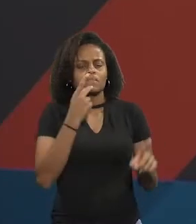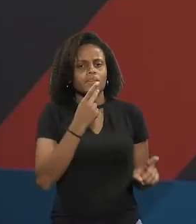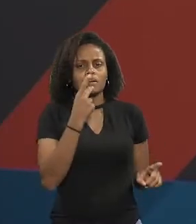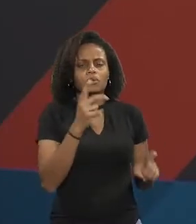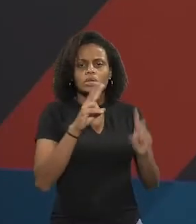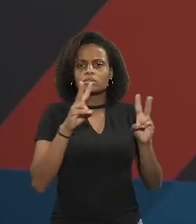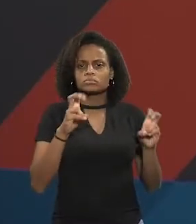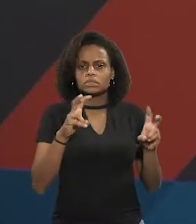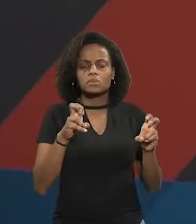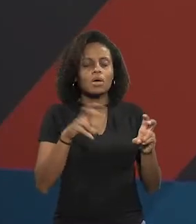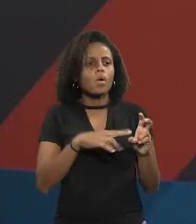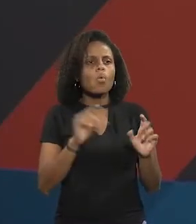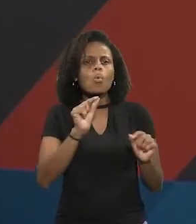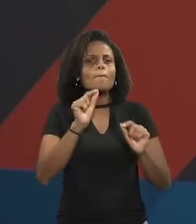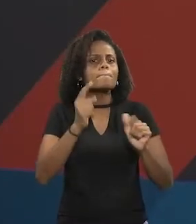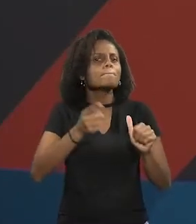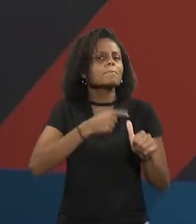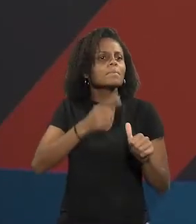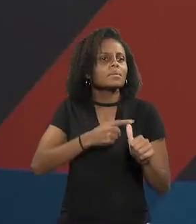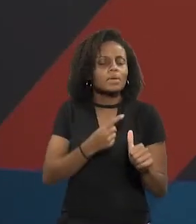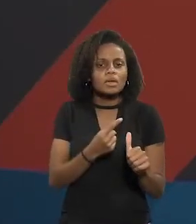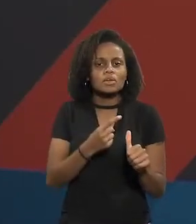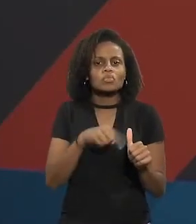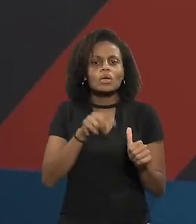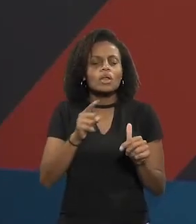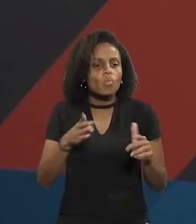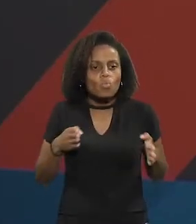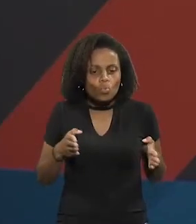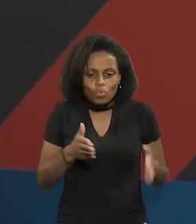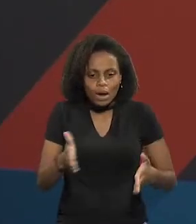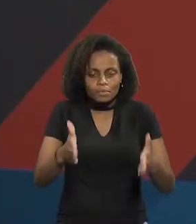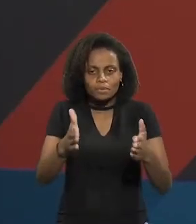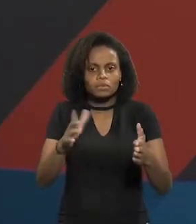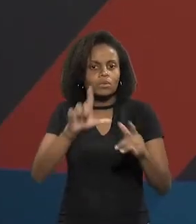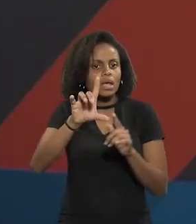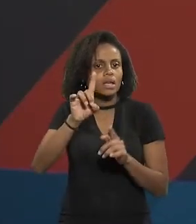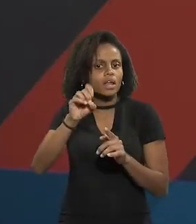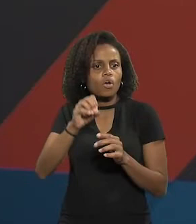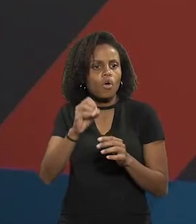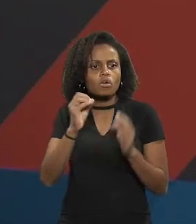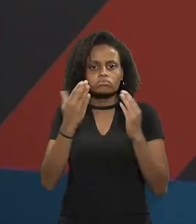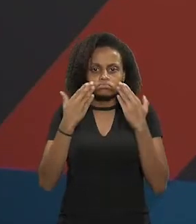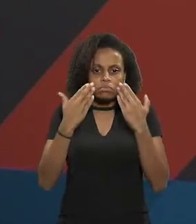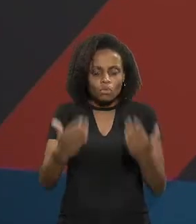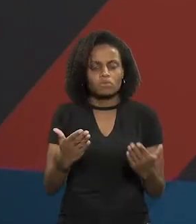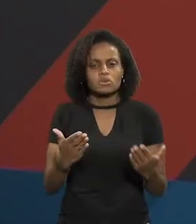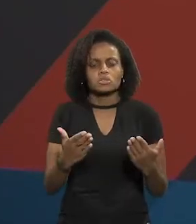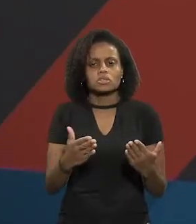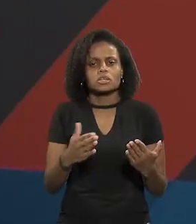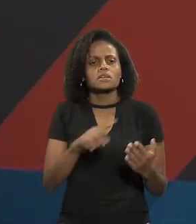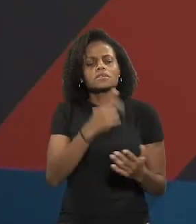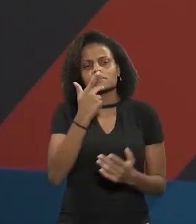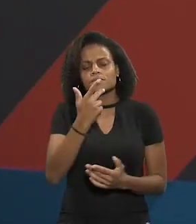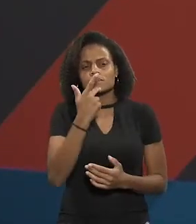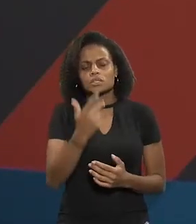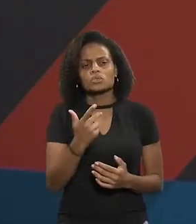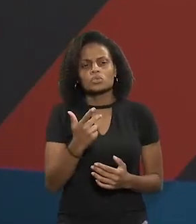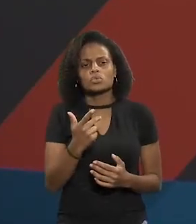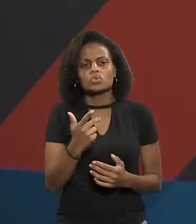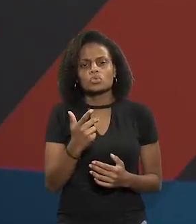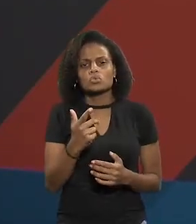questão das prioridades, do norte que a LDO dá. O senhor falou da